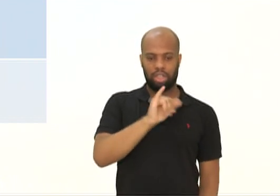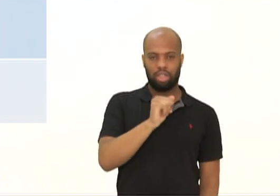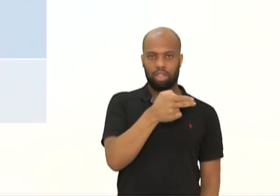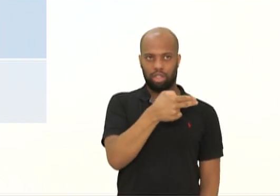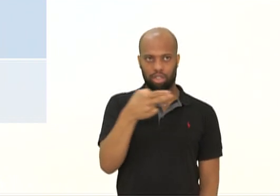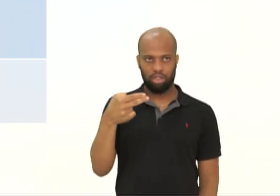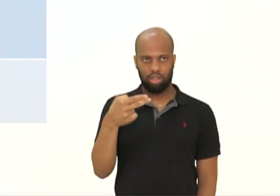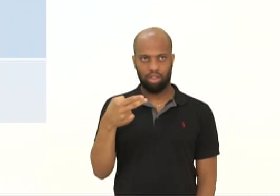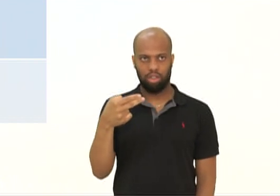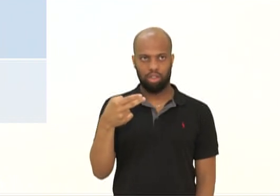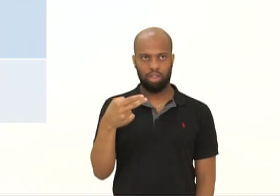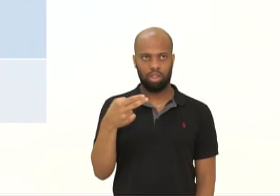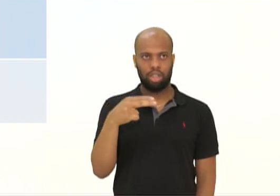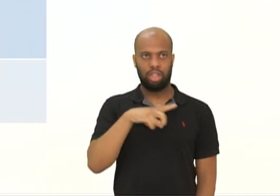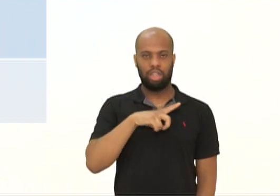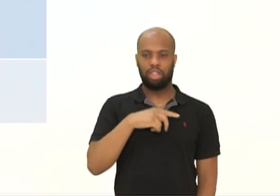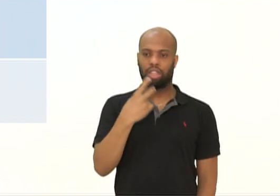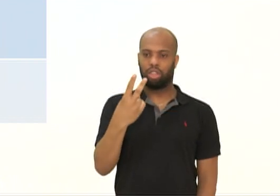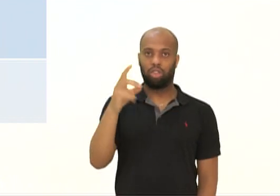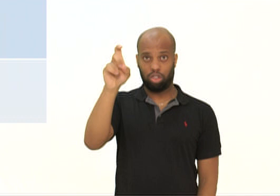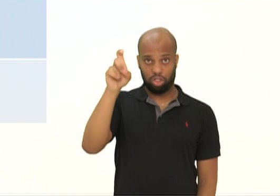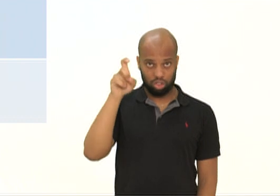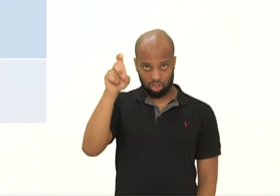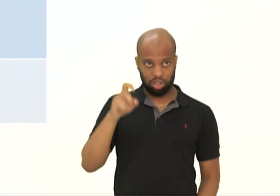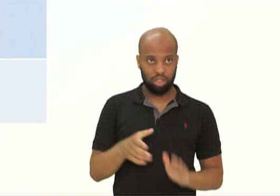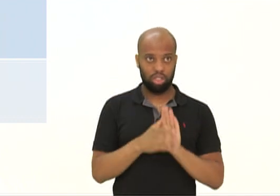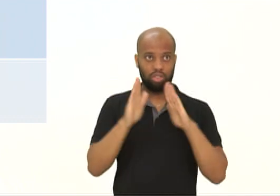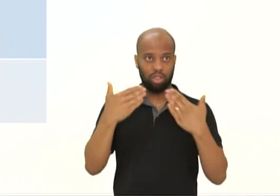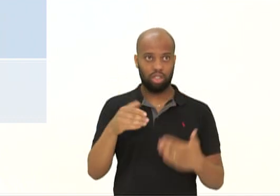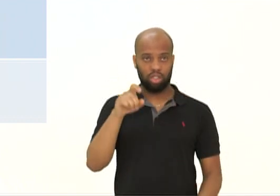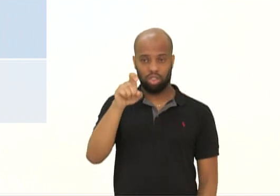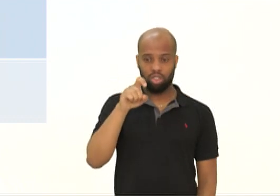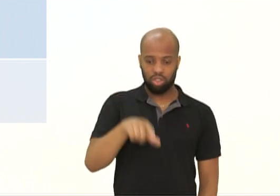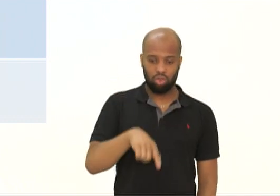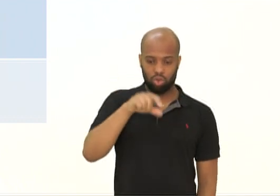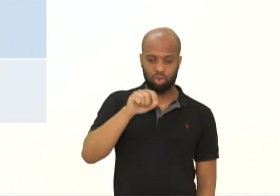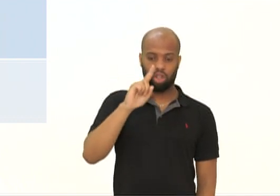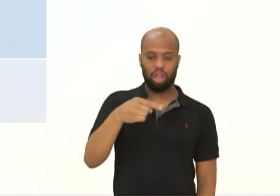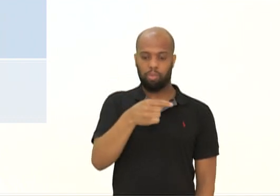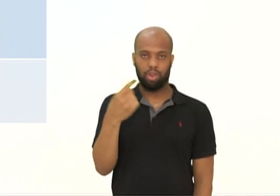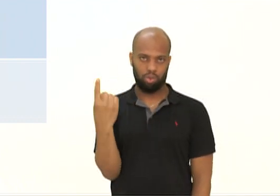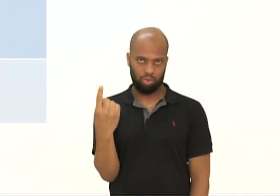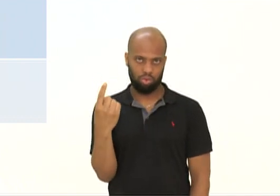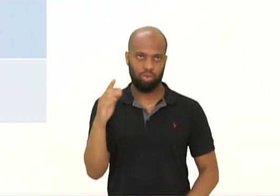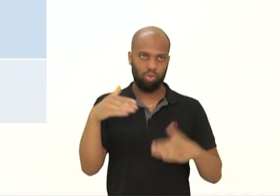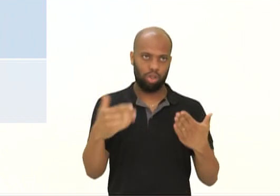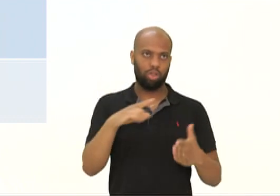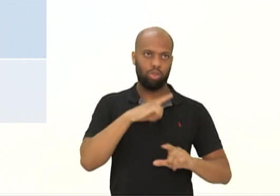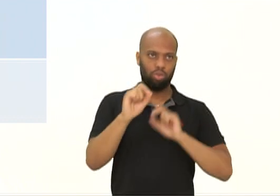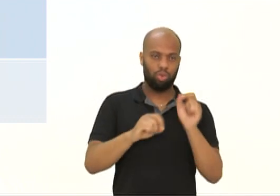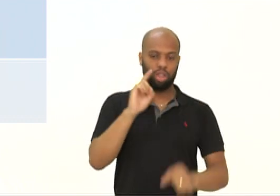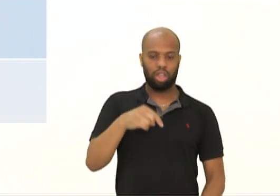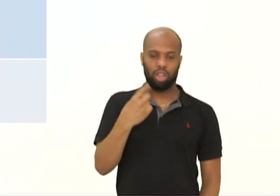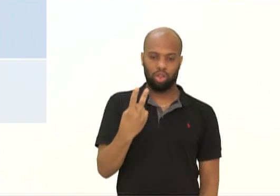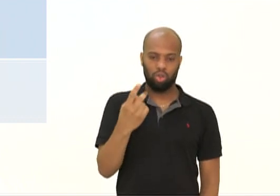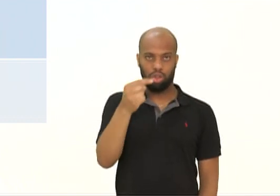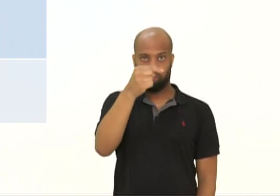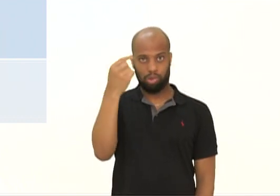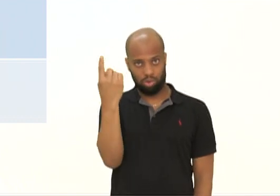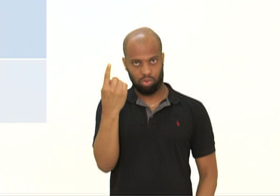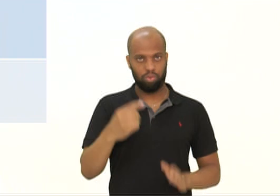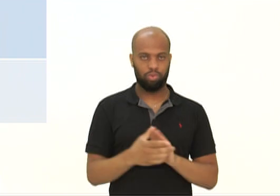igual o 2 elevado a x, então o x escolhido é menos 1, então você vai fazer 2 elevado a menos